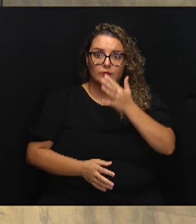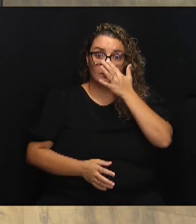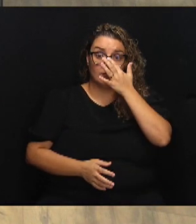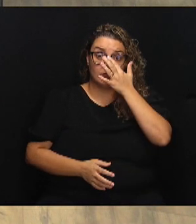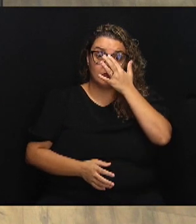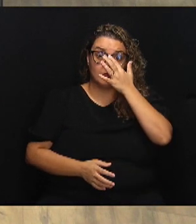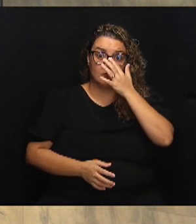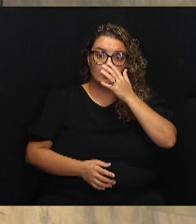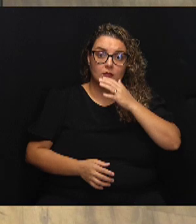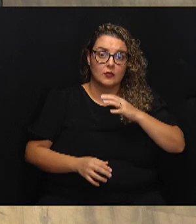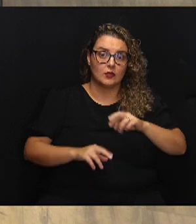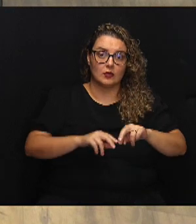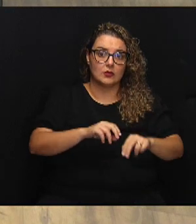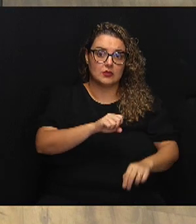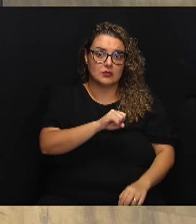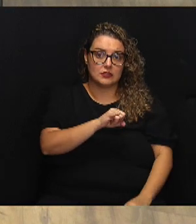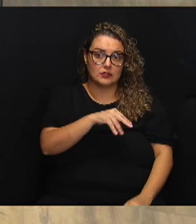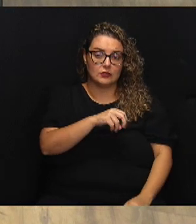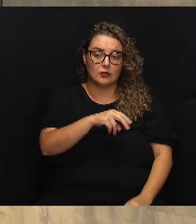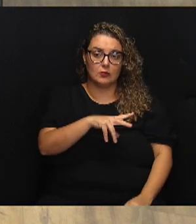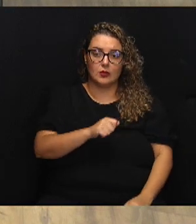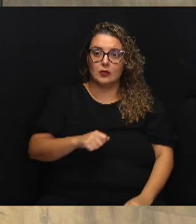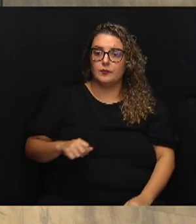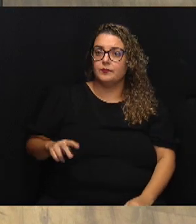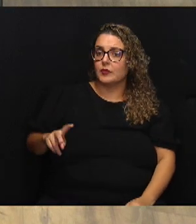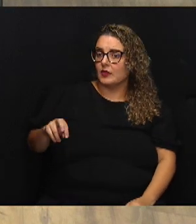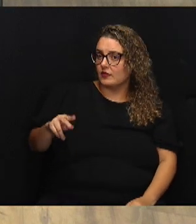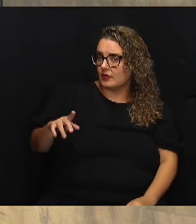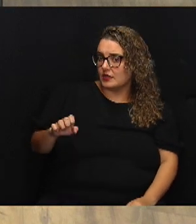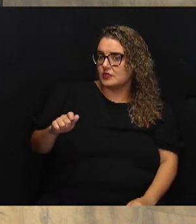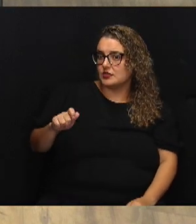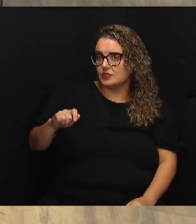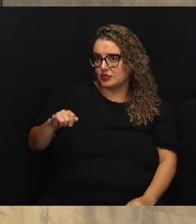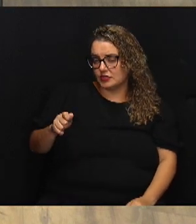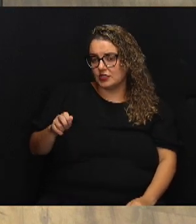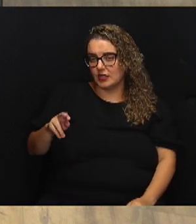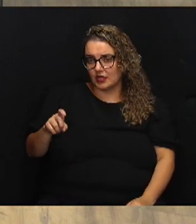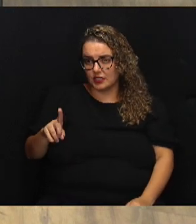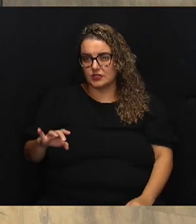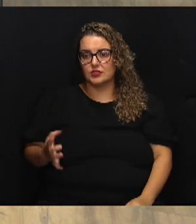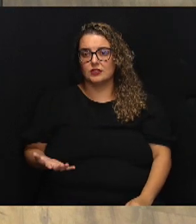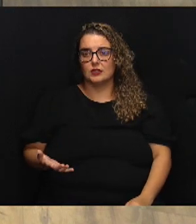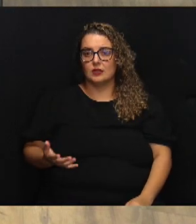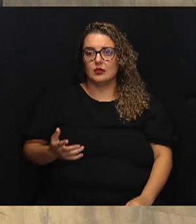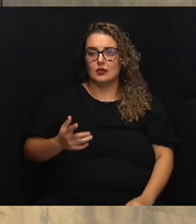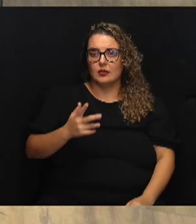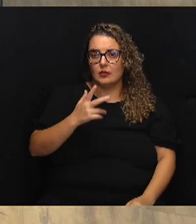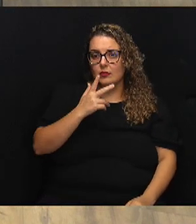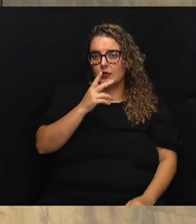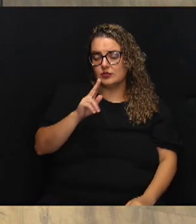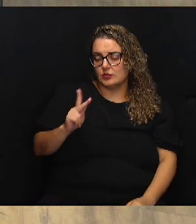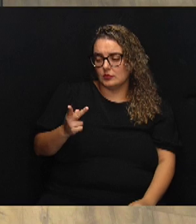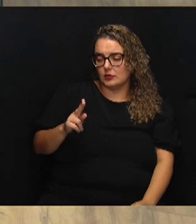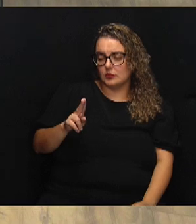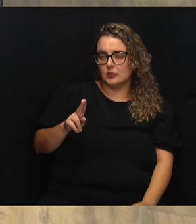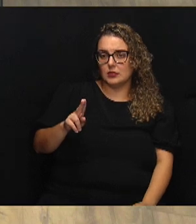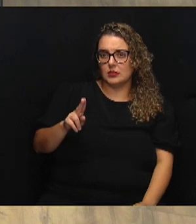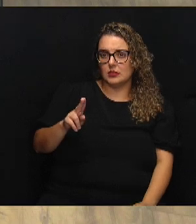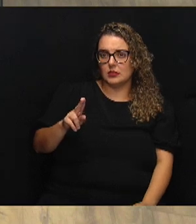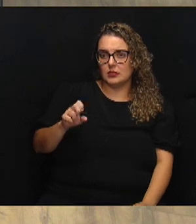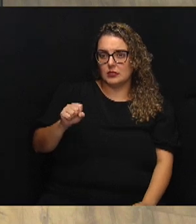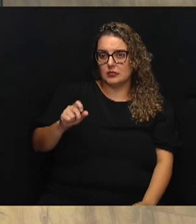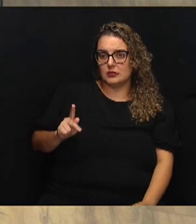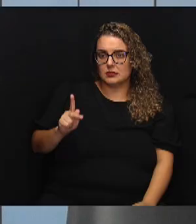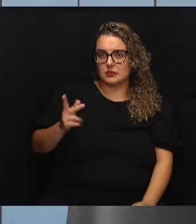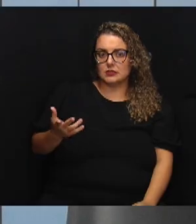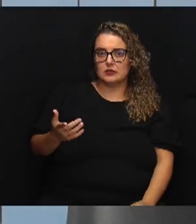De tudo, seja... Vermes, giardia. Sim. Por exemplo, um husky siberiano estava com problema de pele, depois